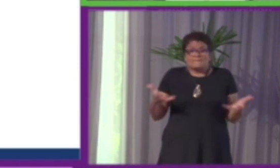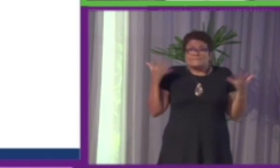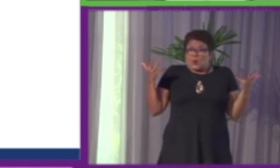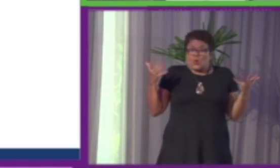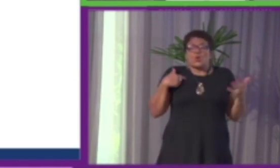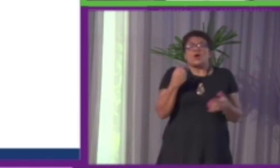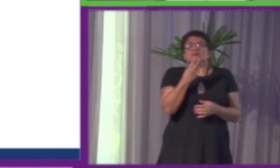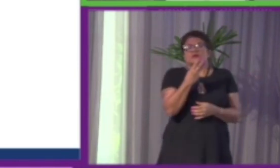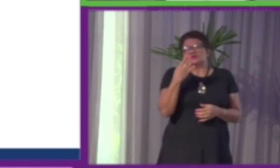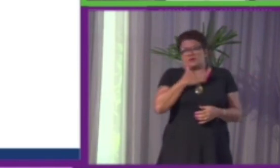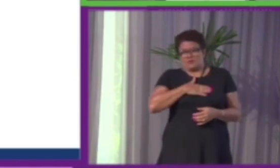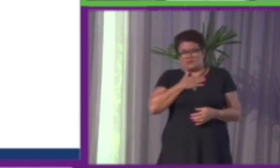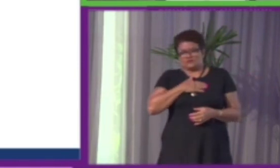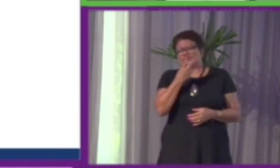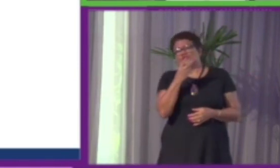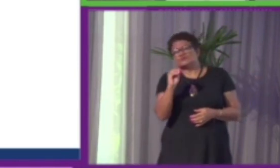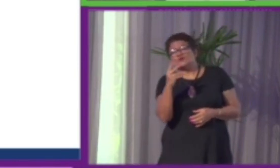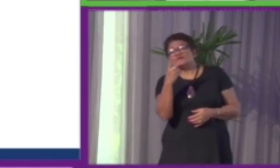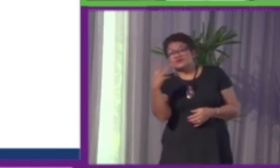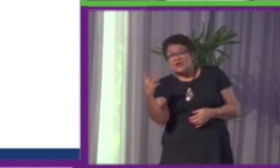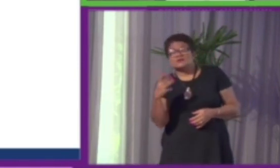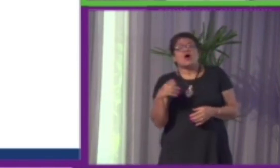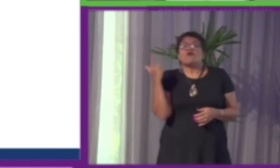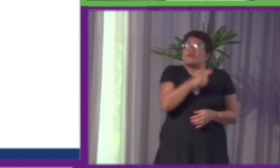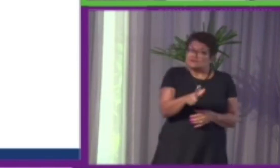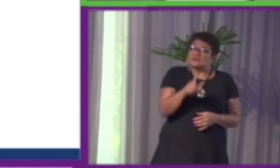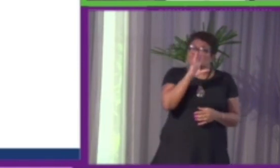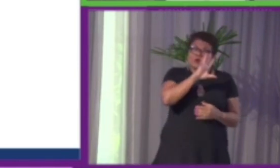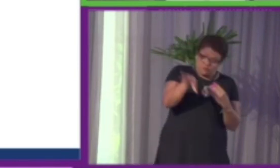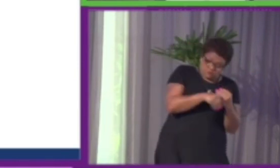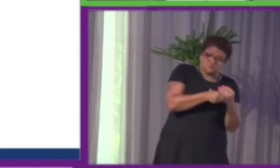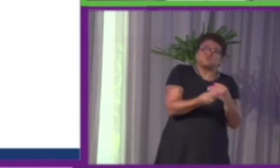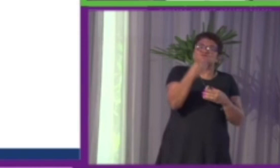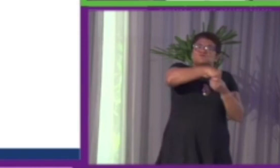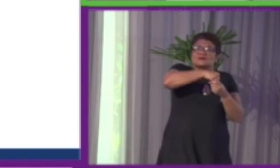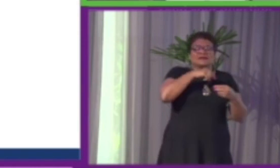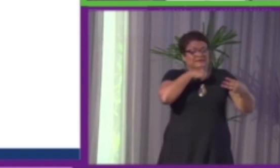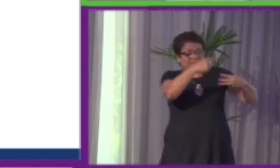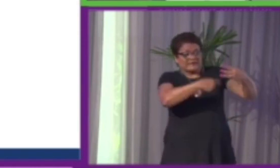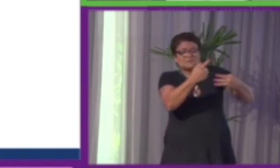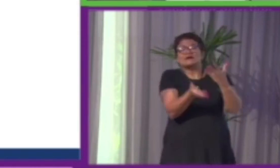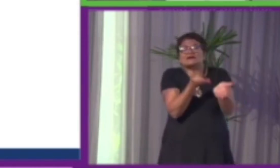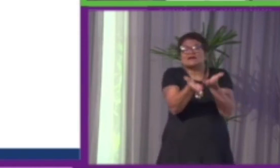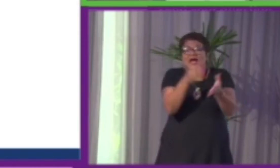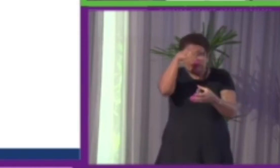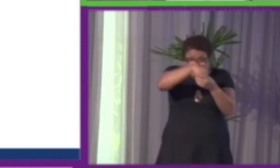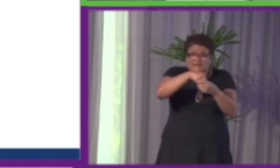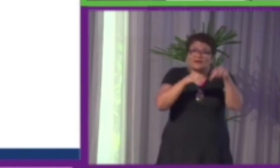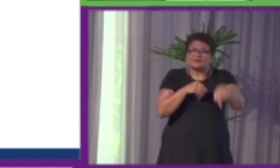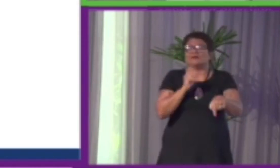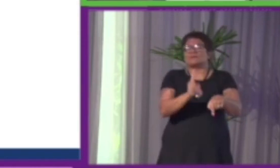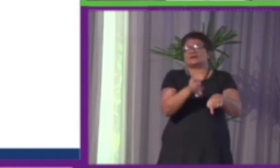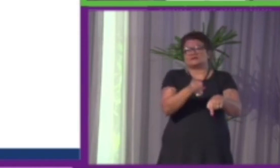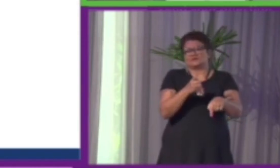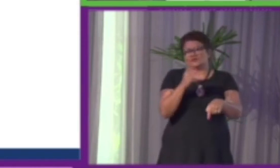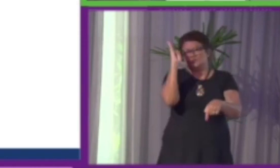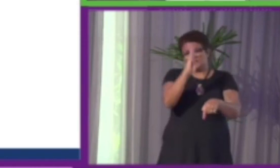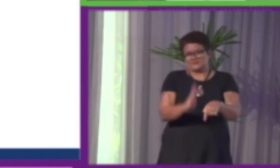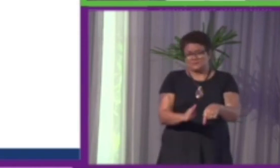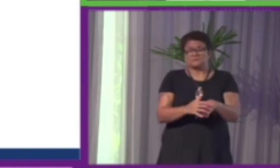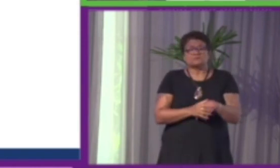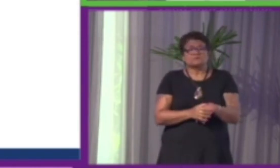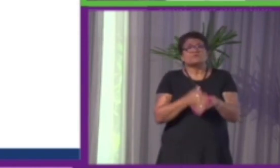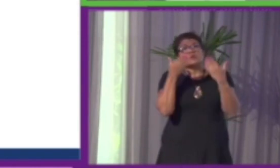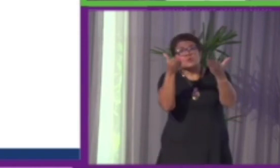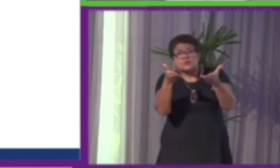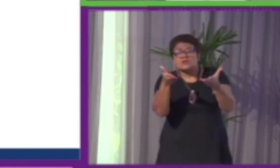2023, a gente conseguiu a incorporação da terapia tripla no cenário brasileiro, E com isso, a gente tem, isso na verdade